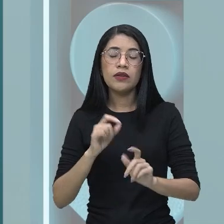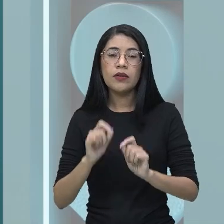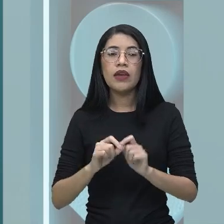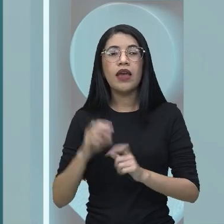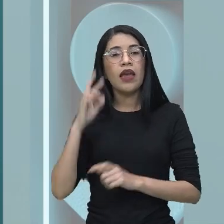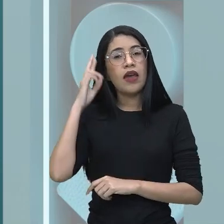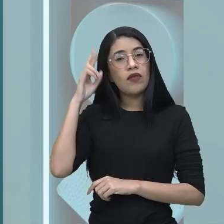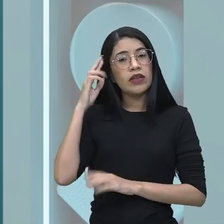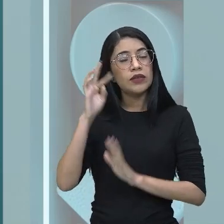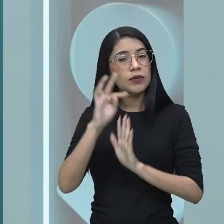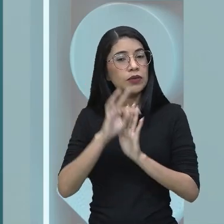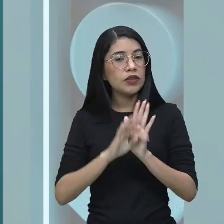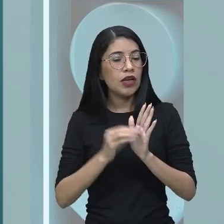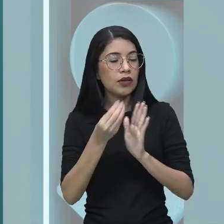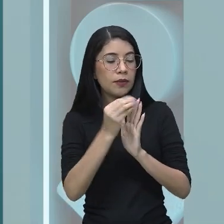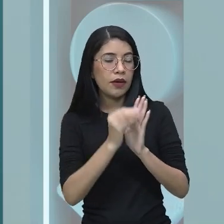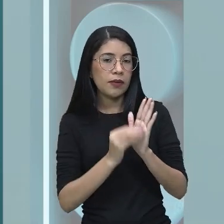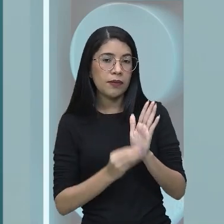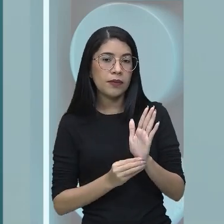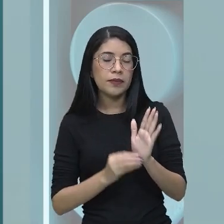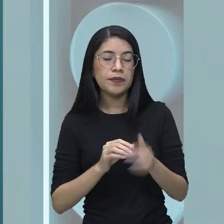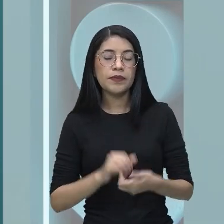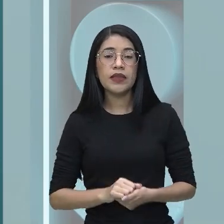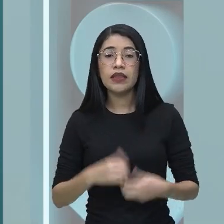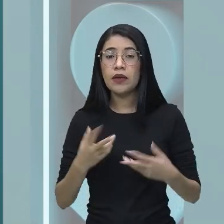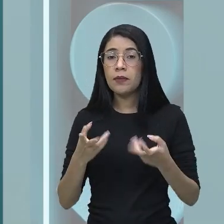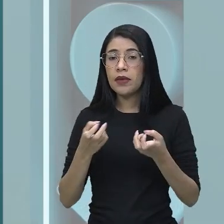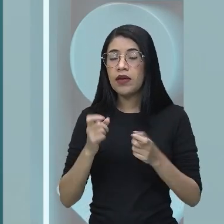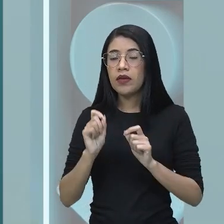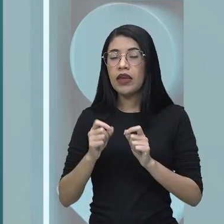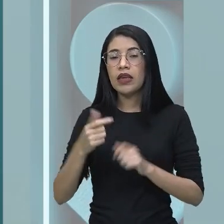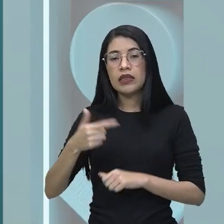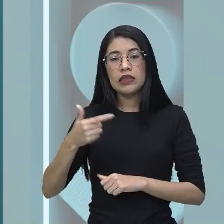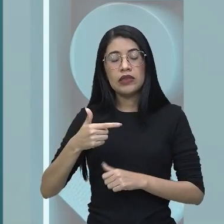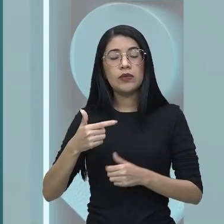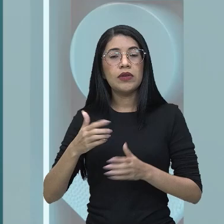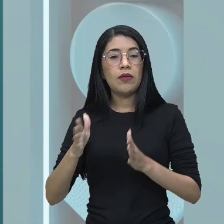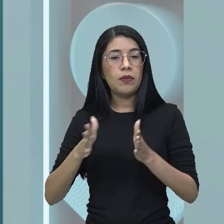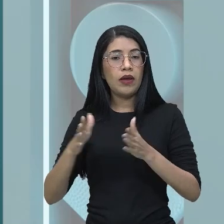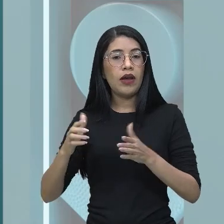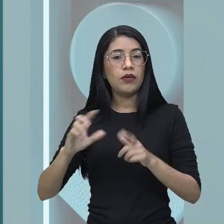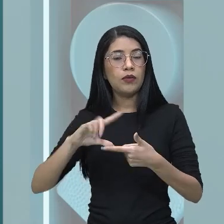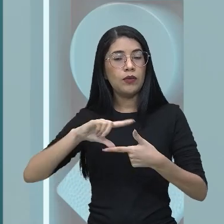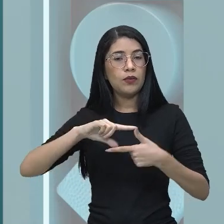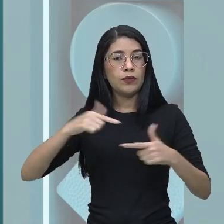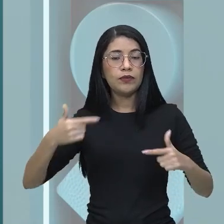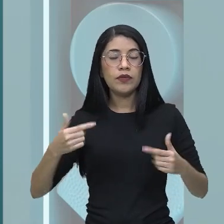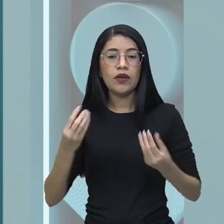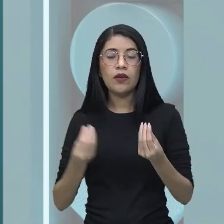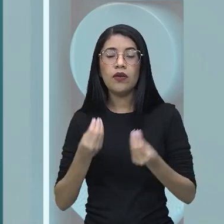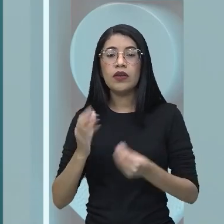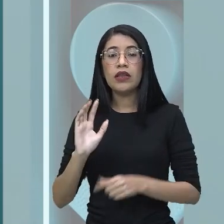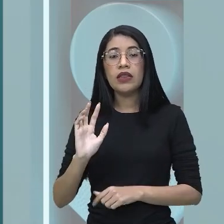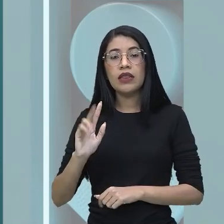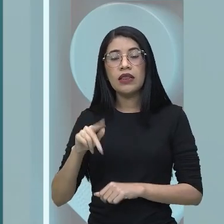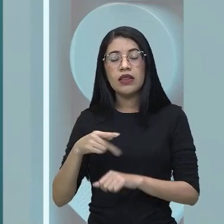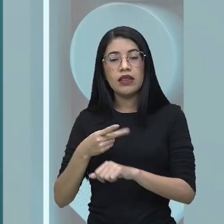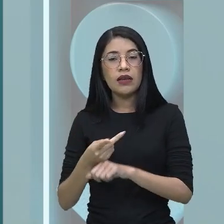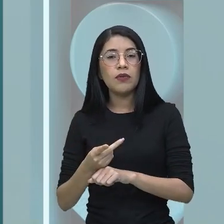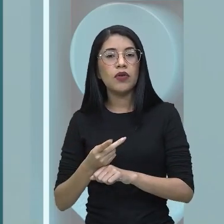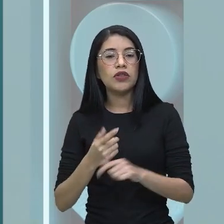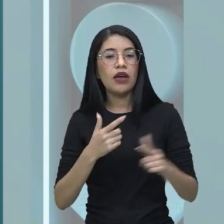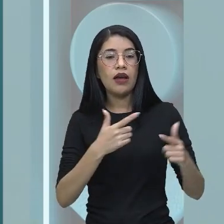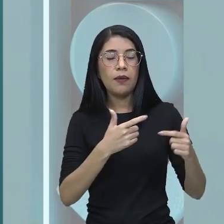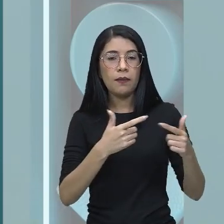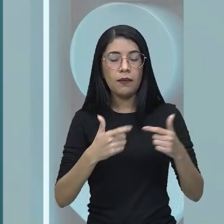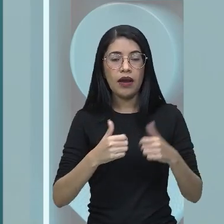nos seus textos percebam que a segunda fase do modernismo ela ocorre exatamente ali depois de uma primeira guerra